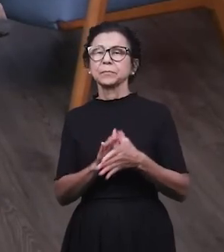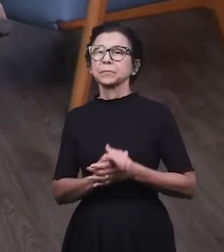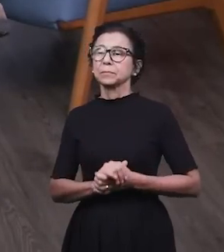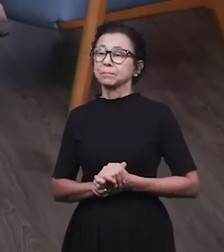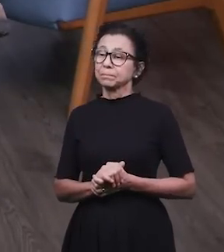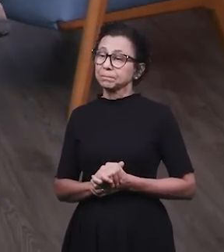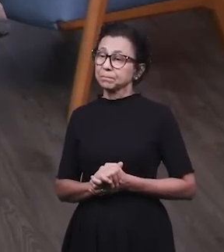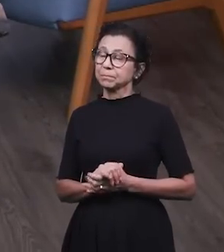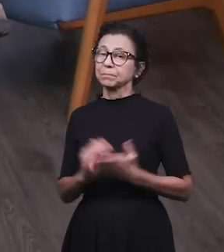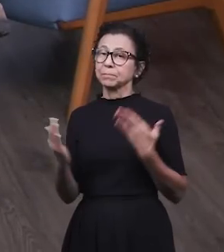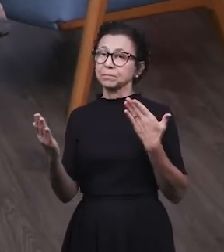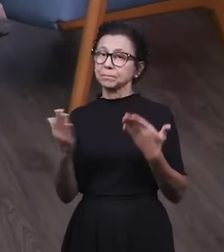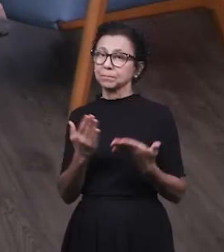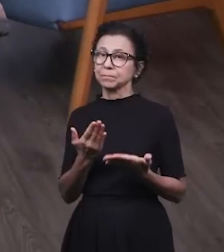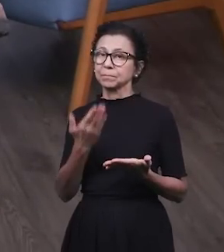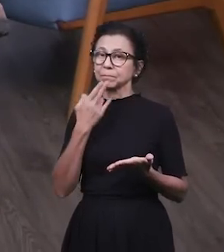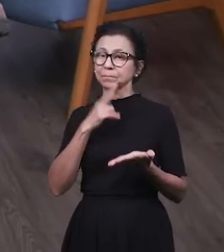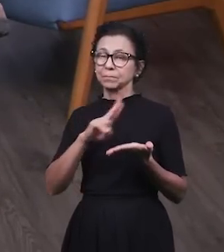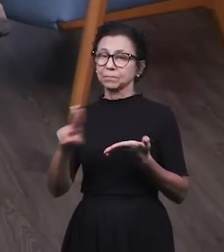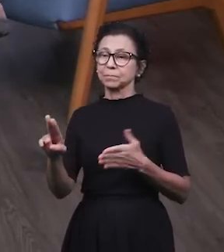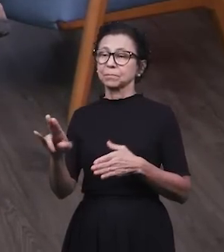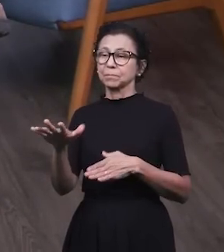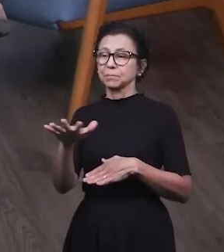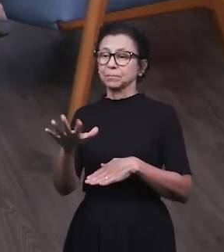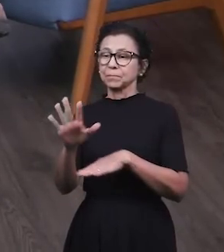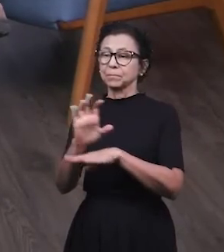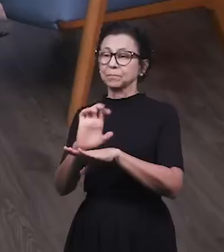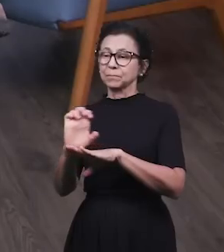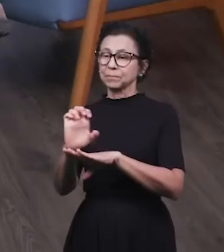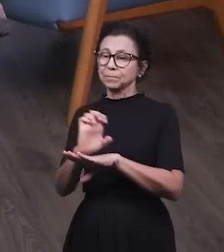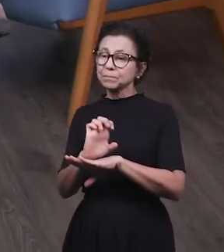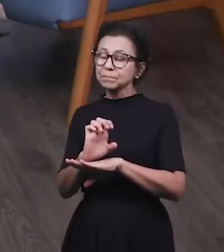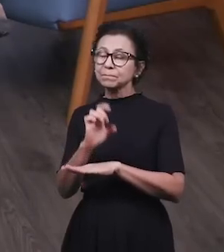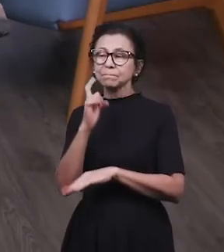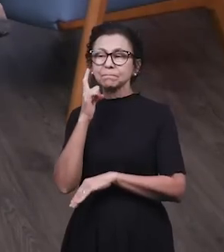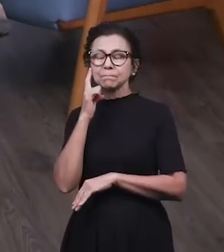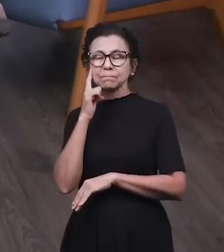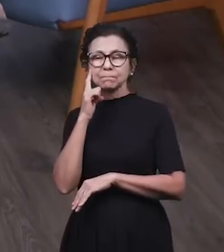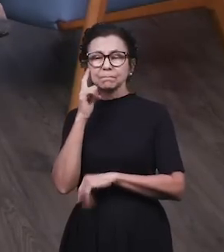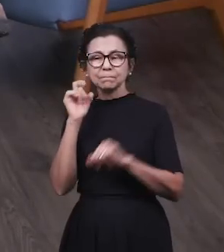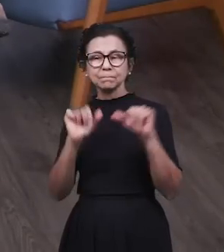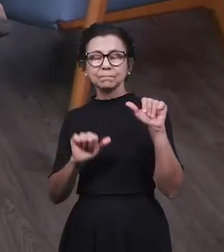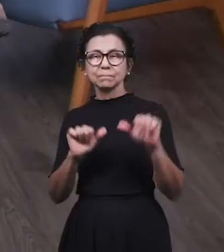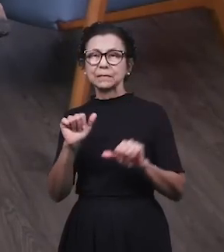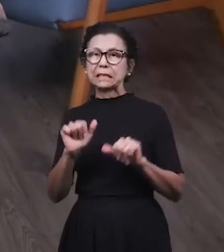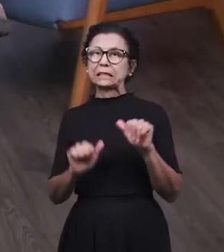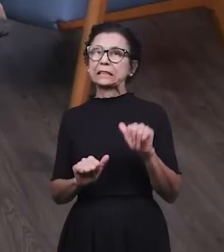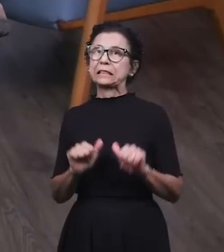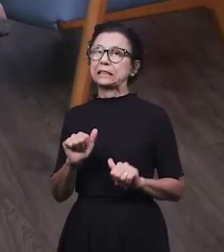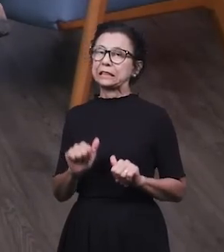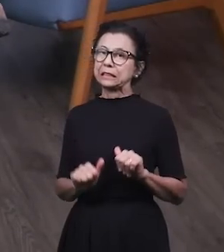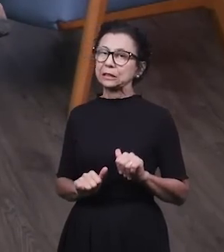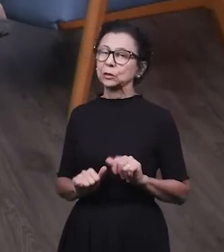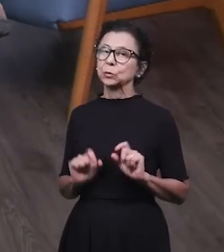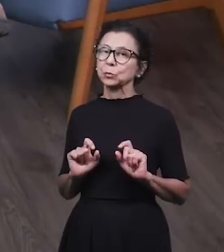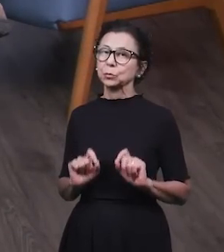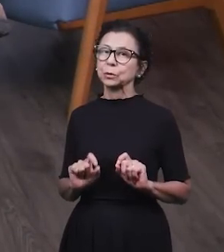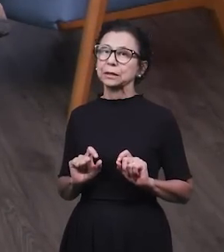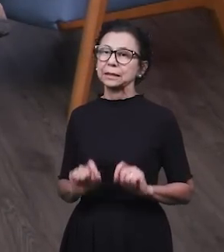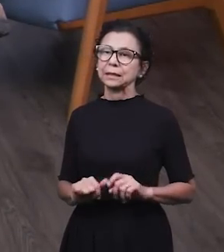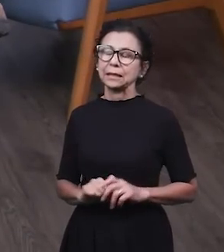a junção com a carta a Éfeso, aí você vincula aos maus crentes. Aqueles que, na verdade,